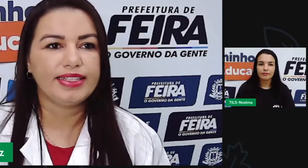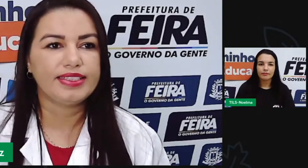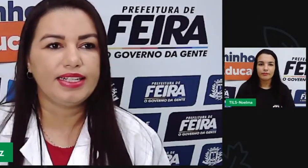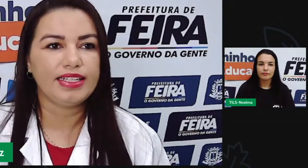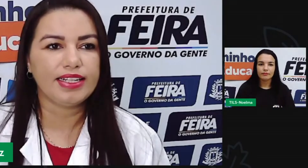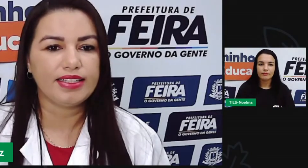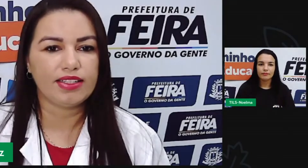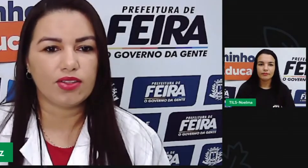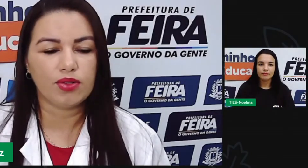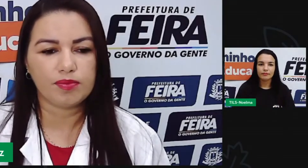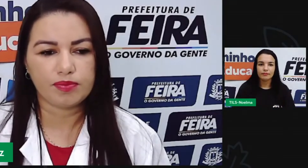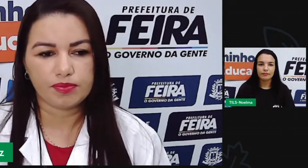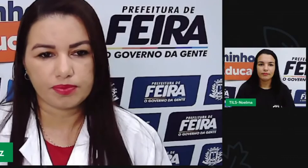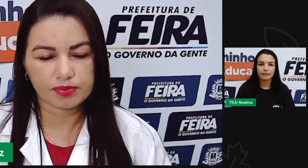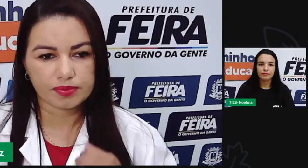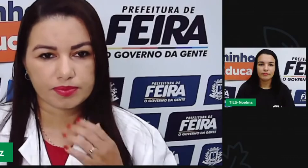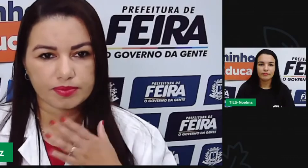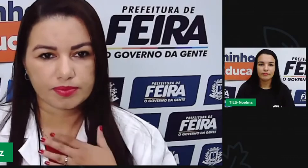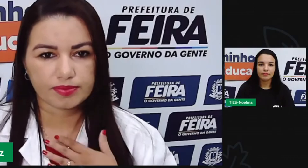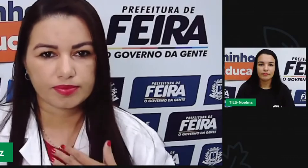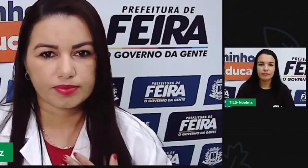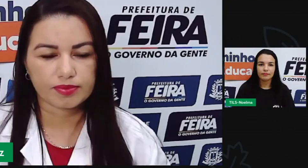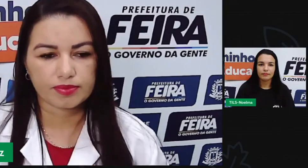É esse link aqui, ó.